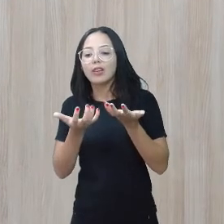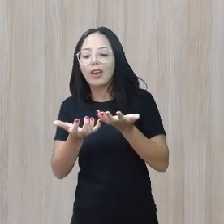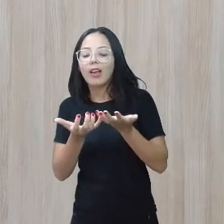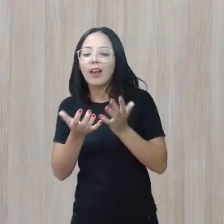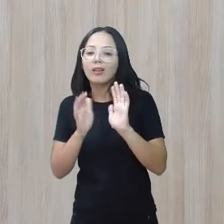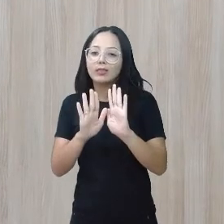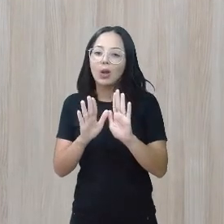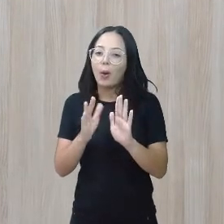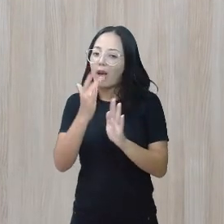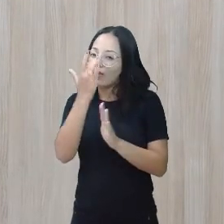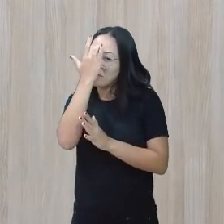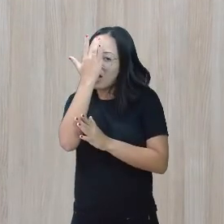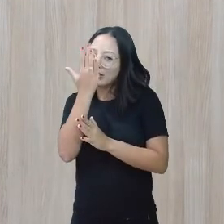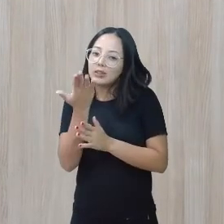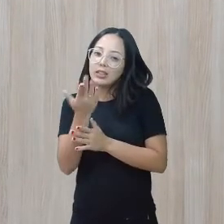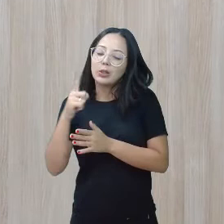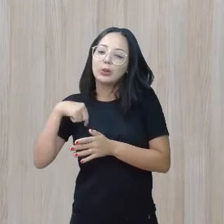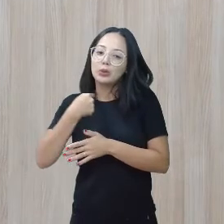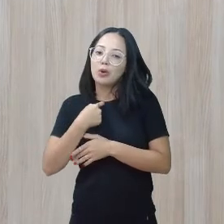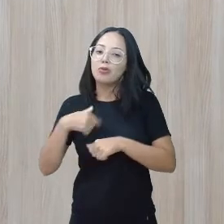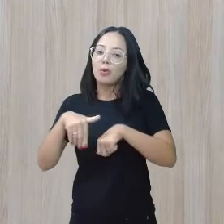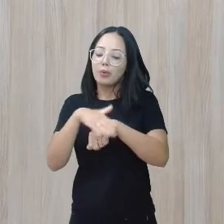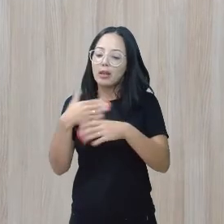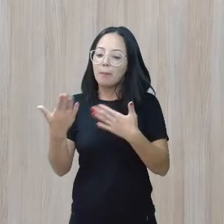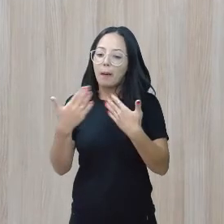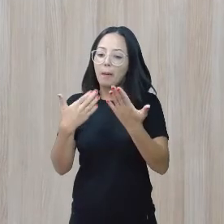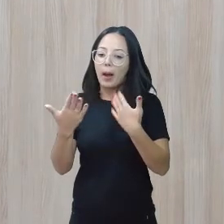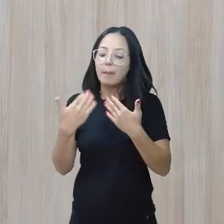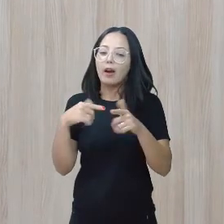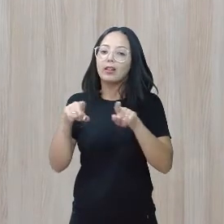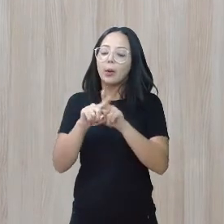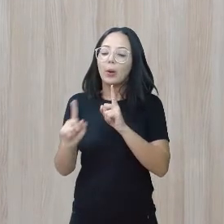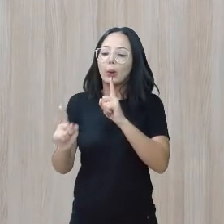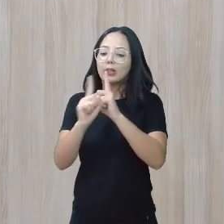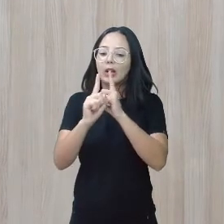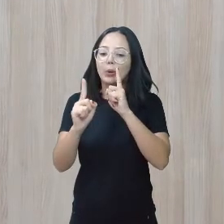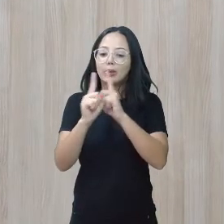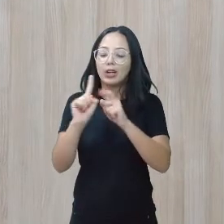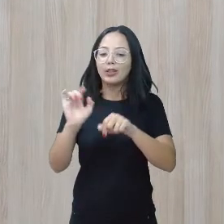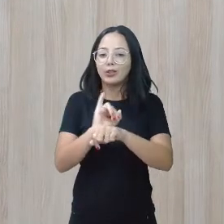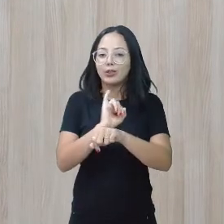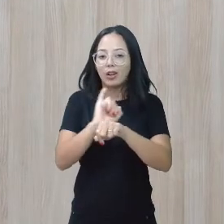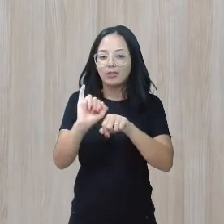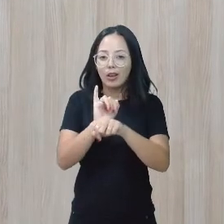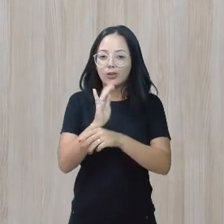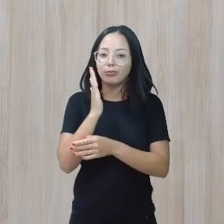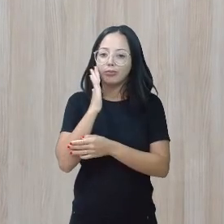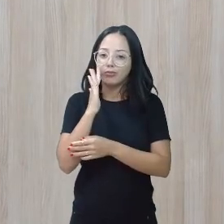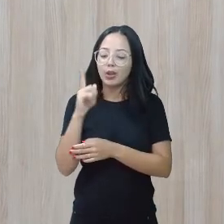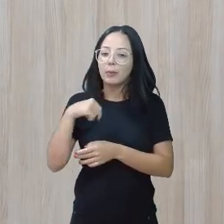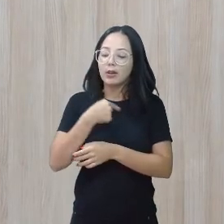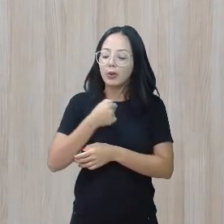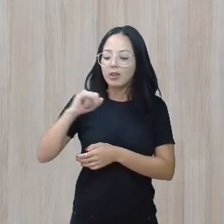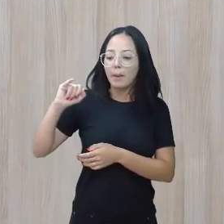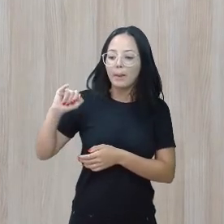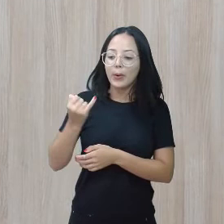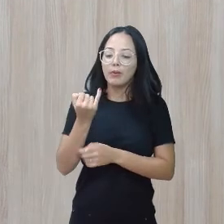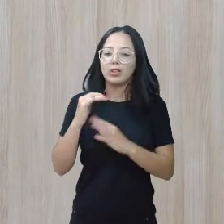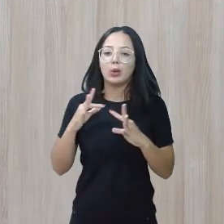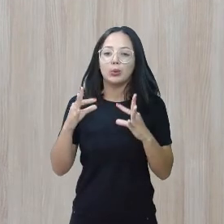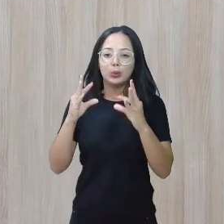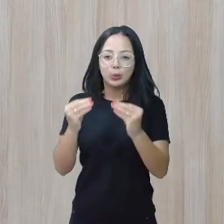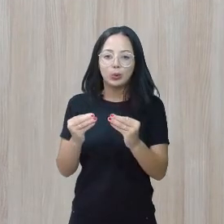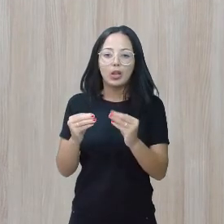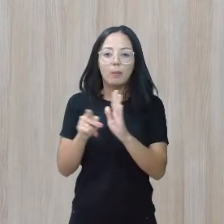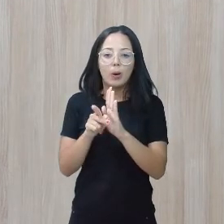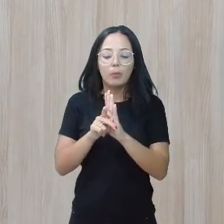vontades, fica muito mais fácil dialogar, conversar, encontrar um caminho para aproveitar toda